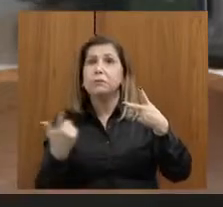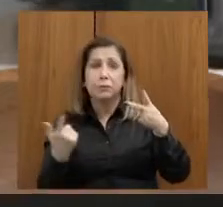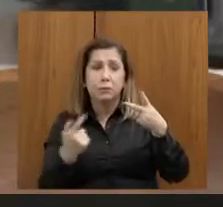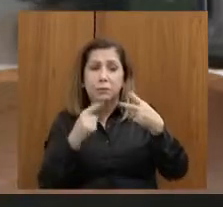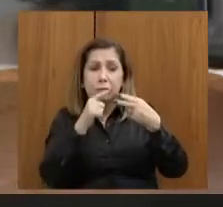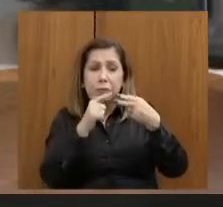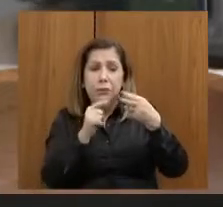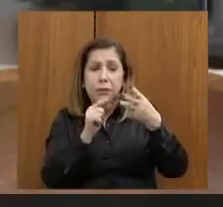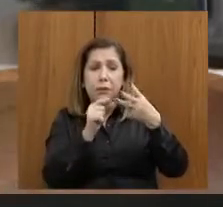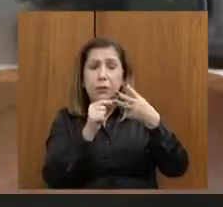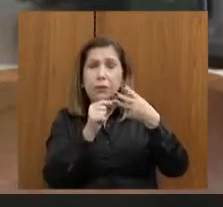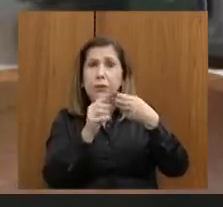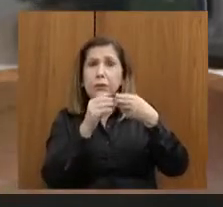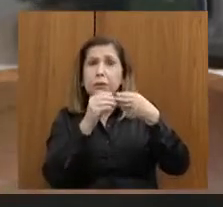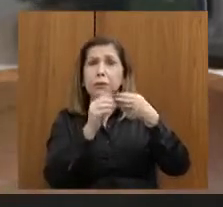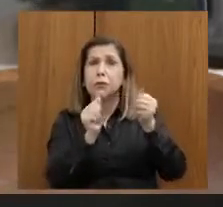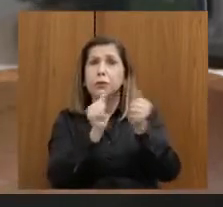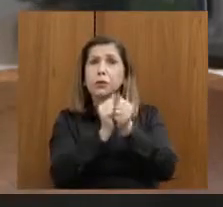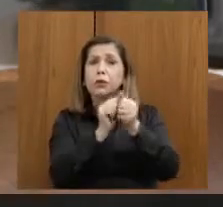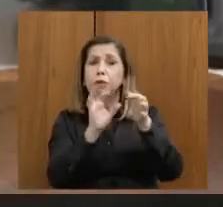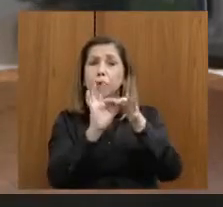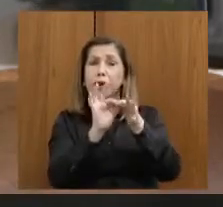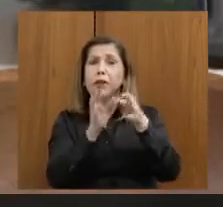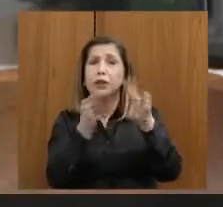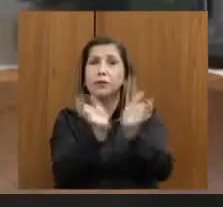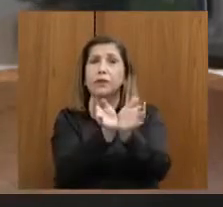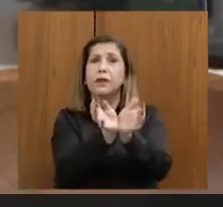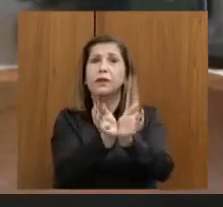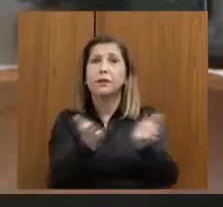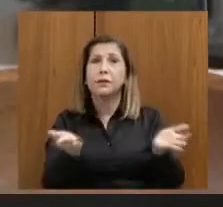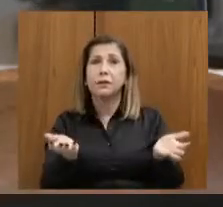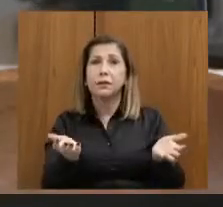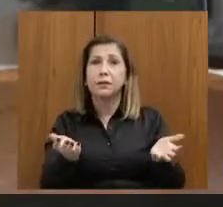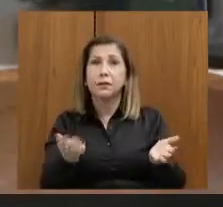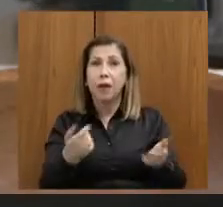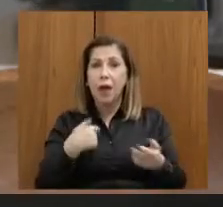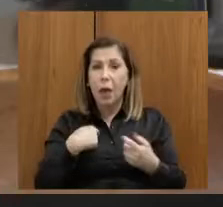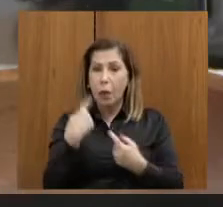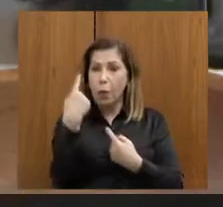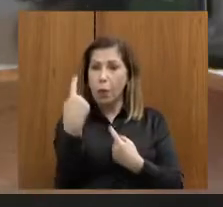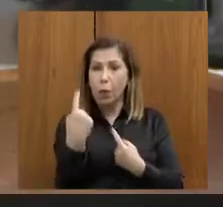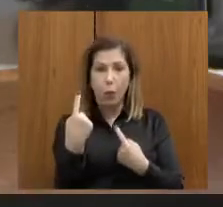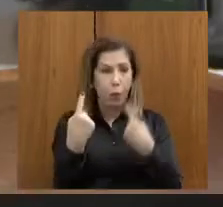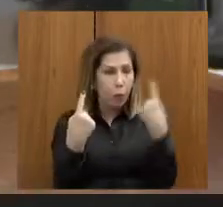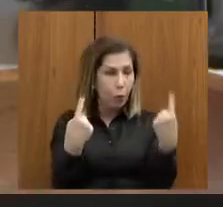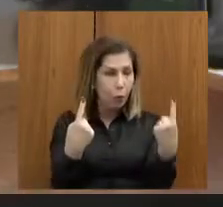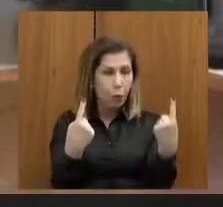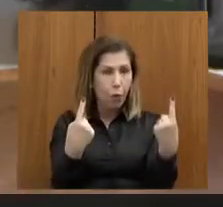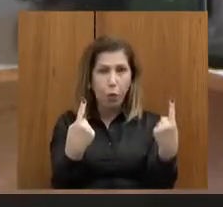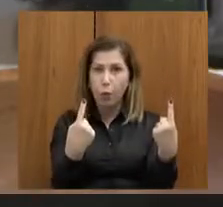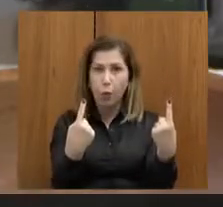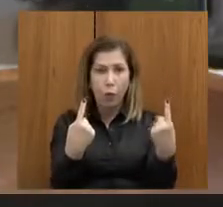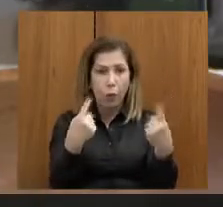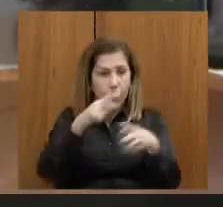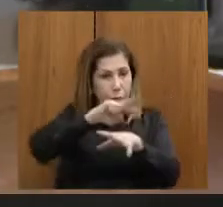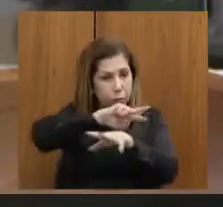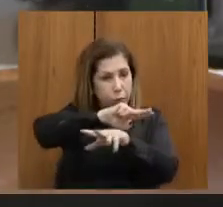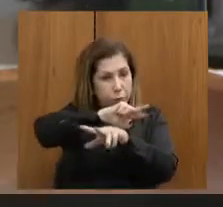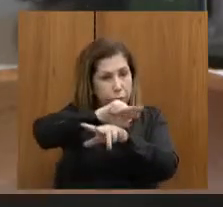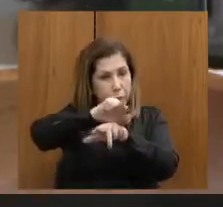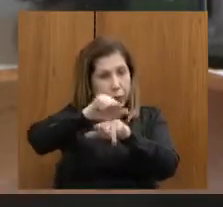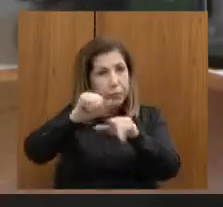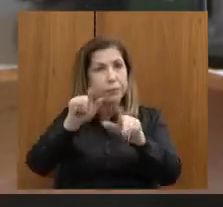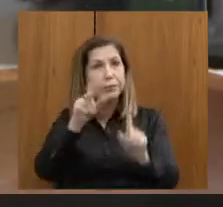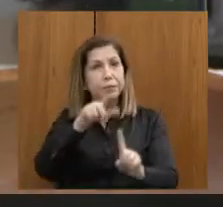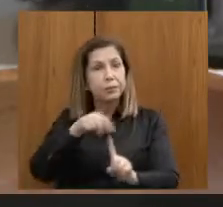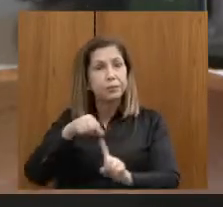coletivas quem eu vejo aqui eu não vejo só um eu vejo quanto cada um de